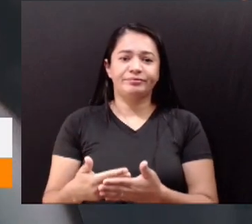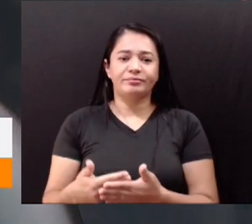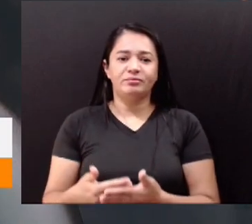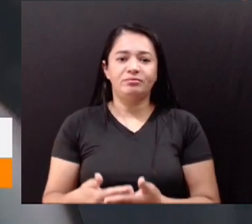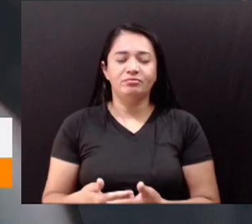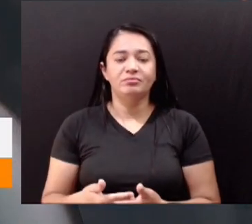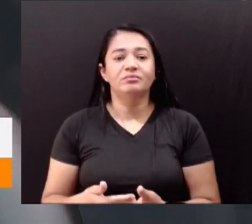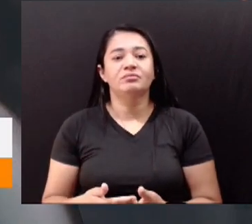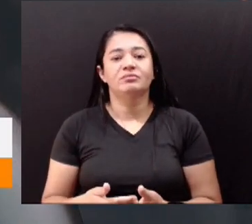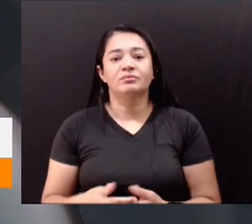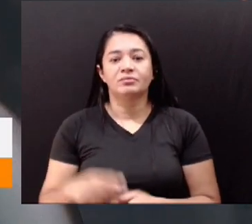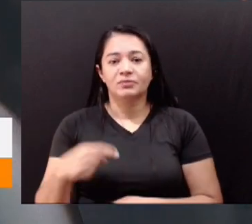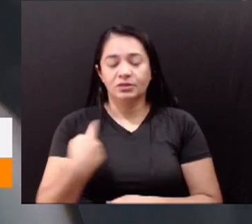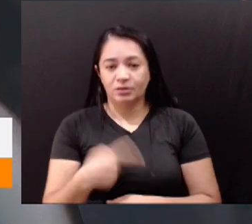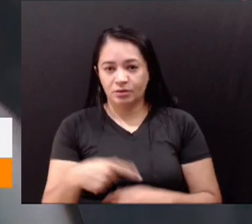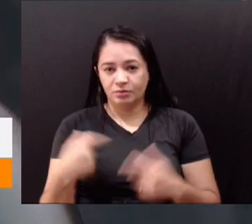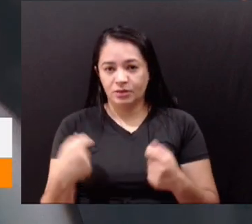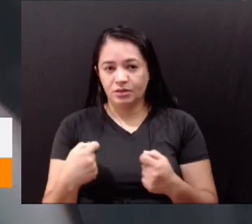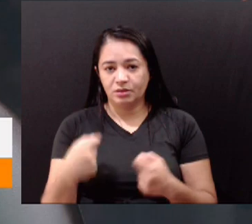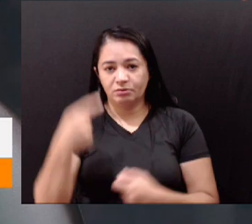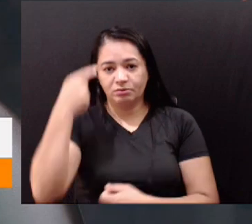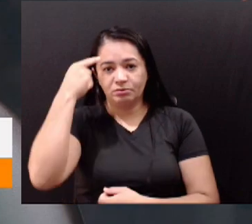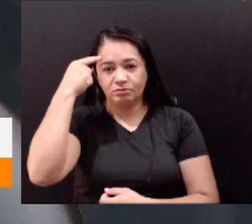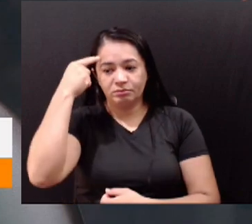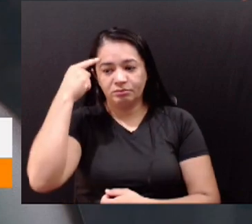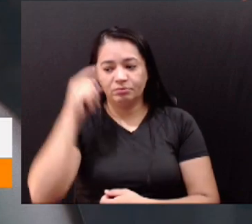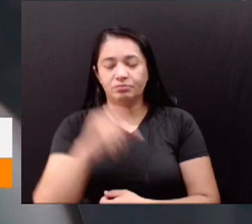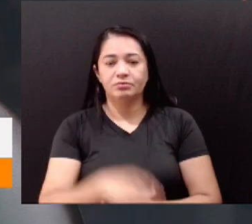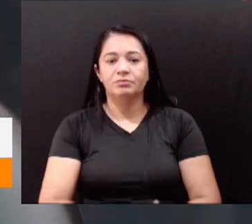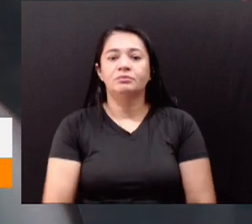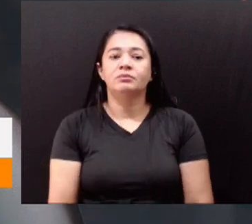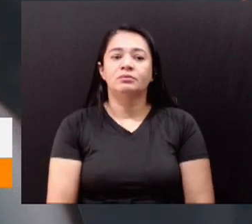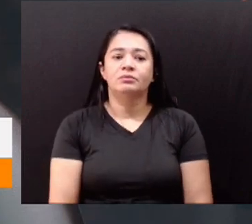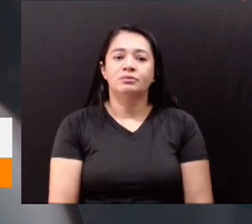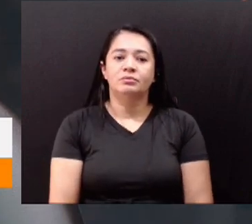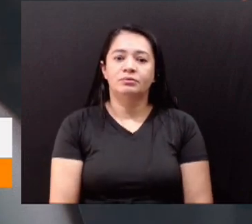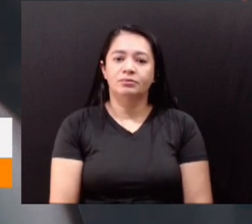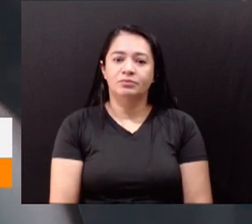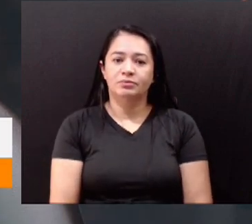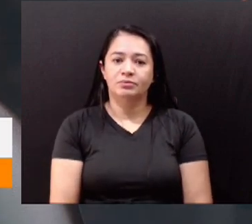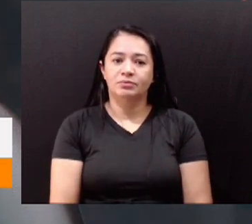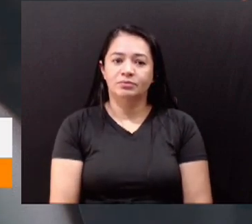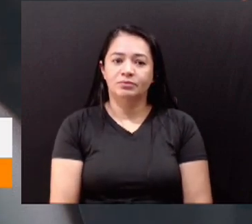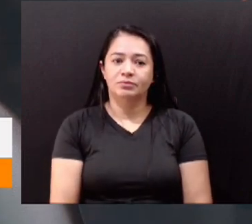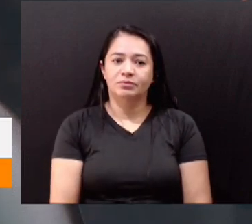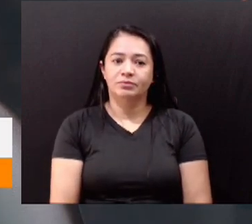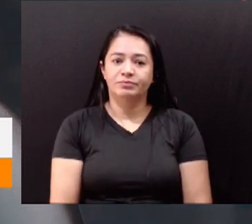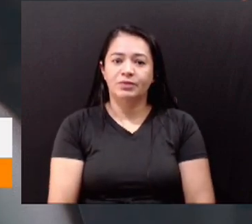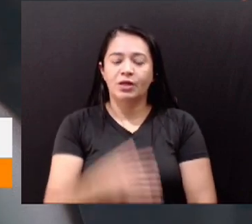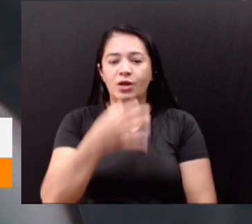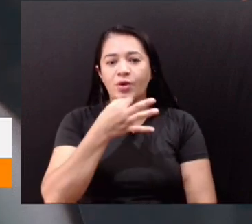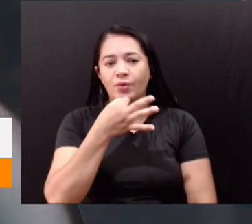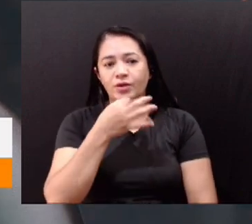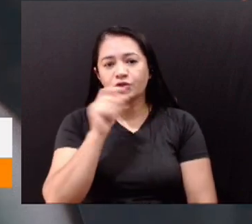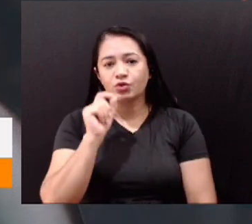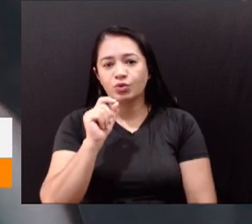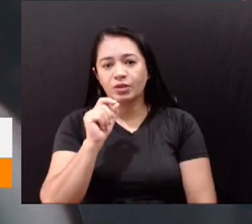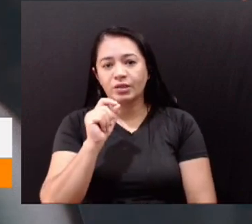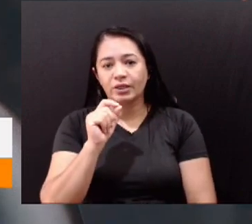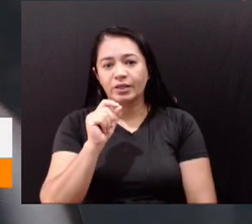que levar em consideração. Eu acho que, essa